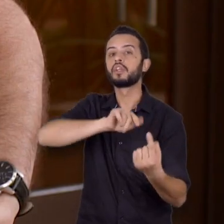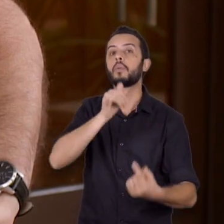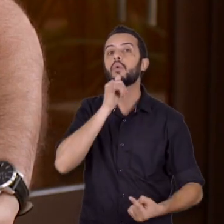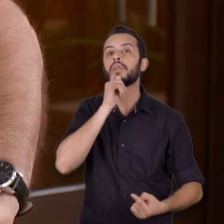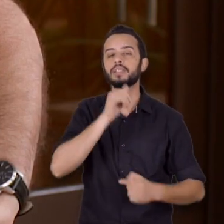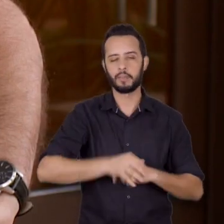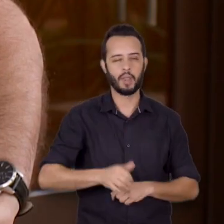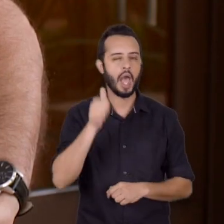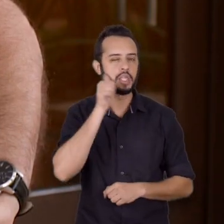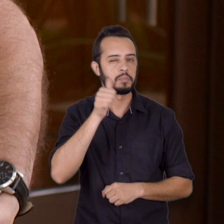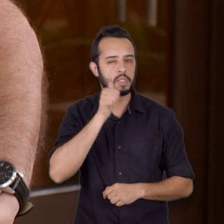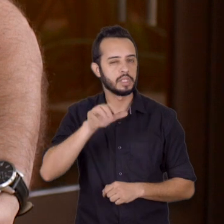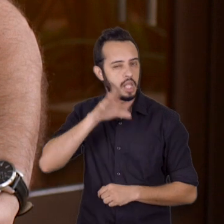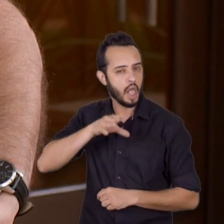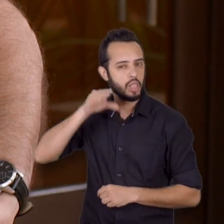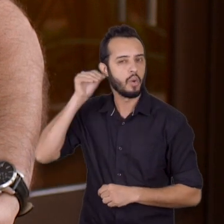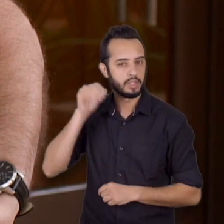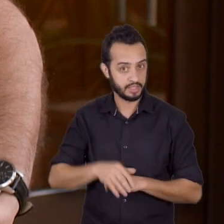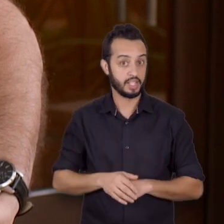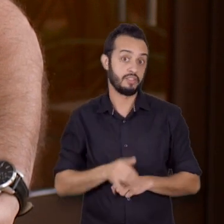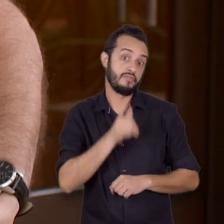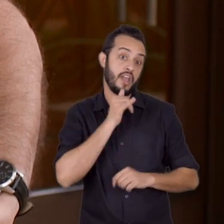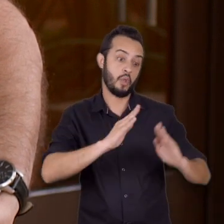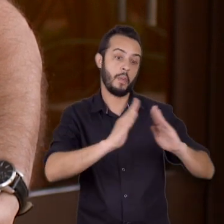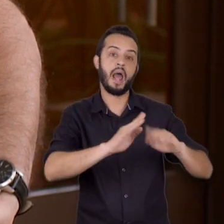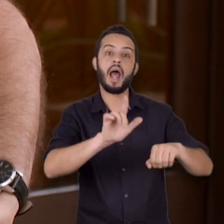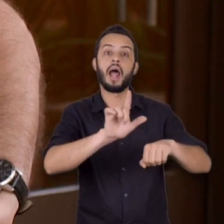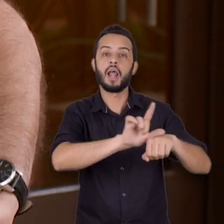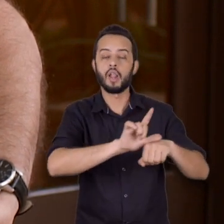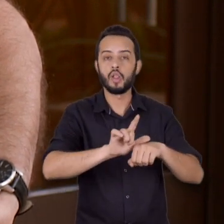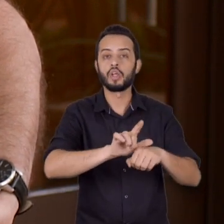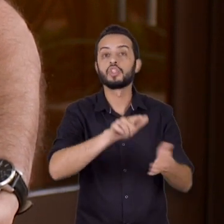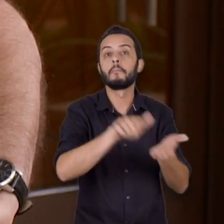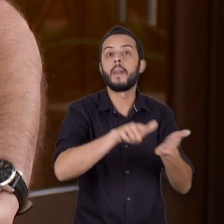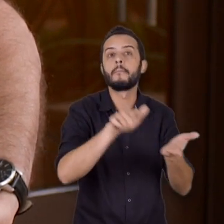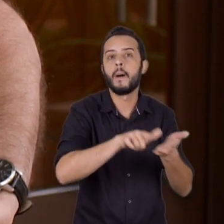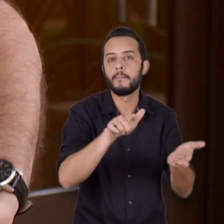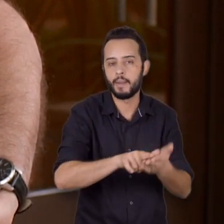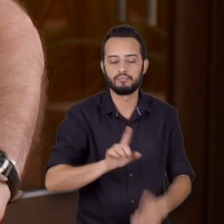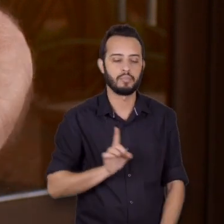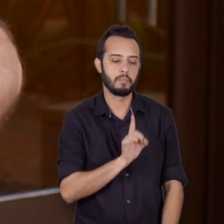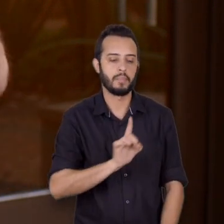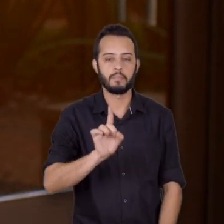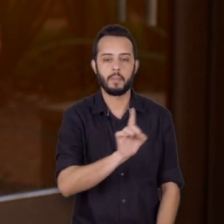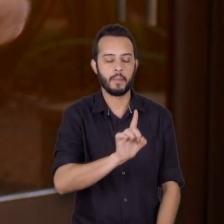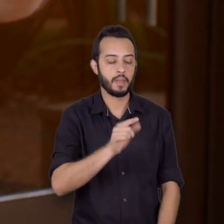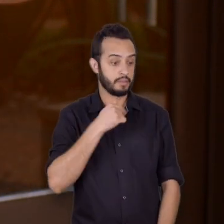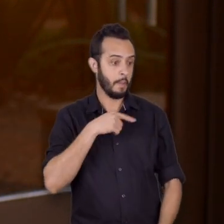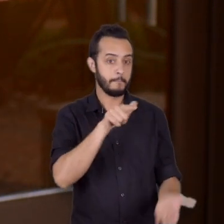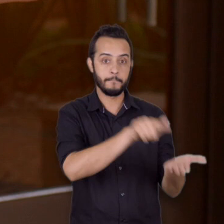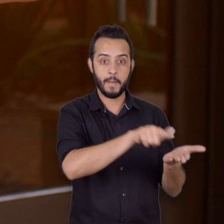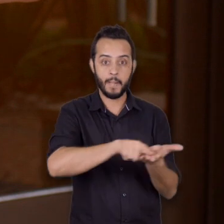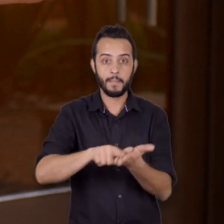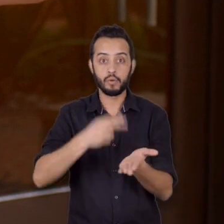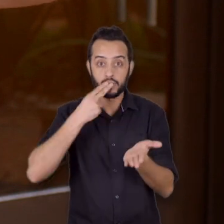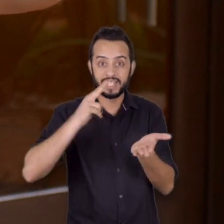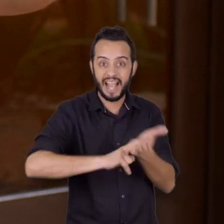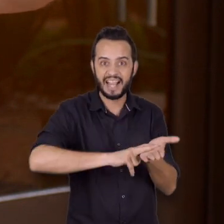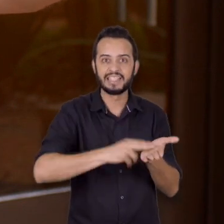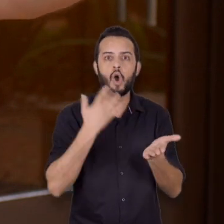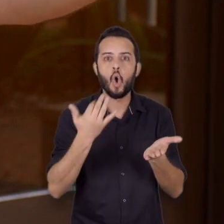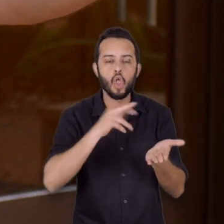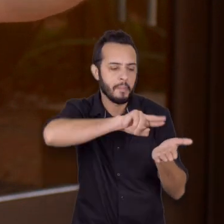meninas adolescentes, elas procuram, não sei se vocês já estranharam, você chegar numa papelaria e tem um monte de papel de carta